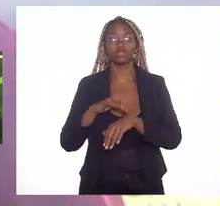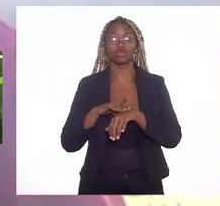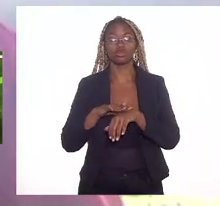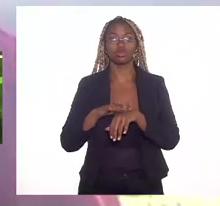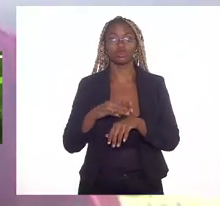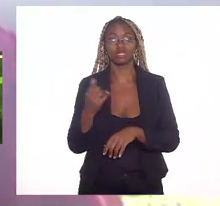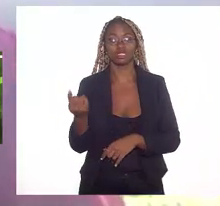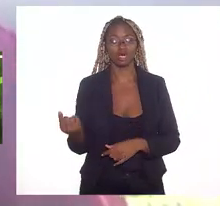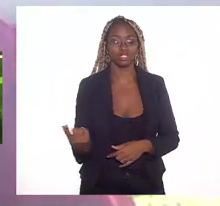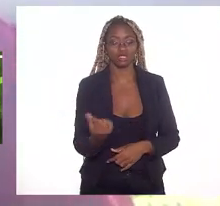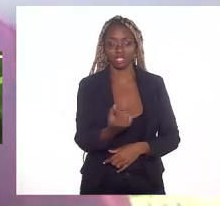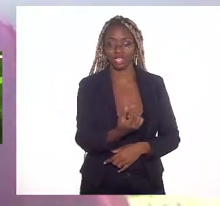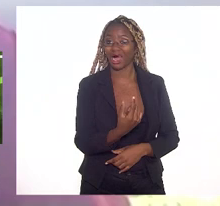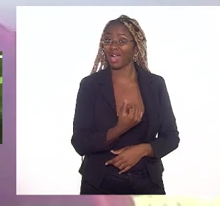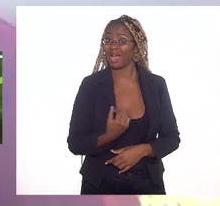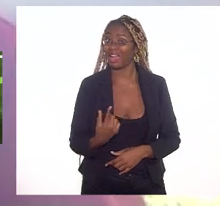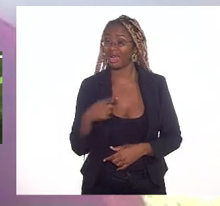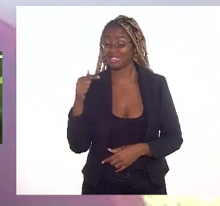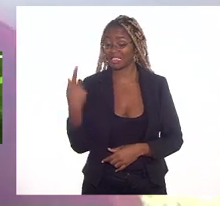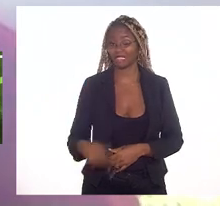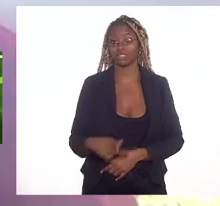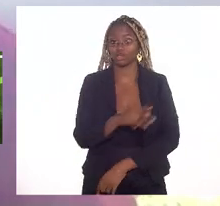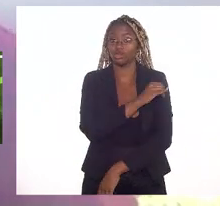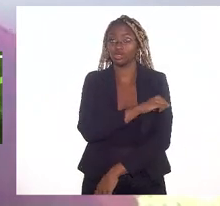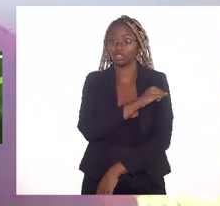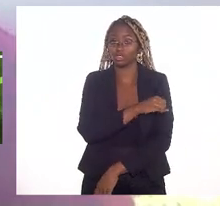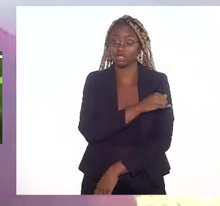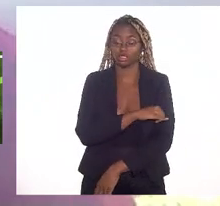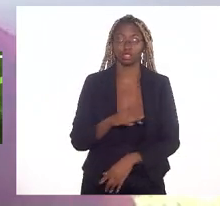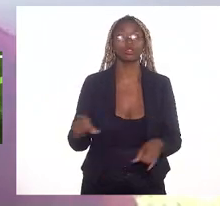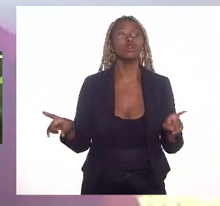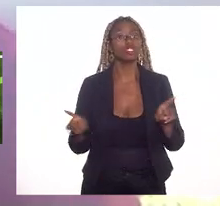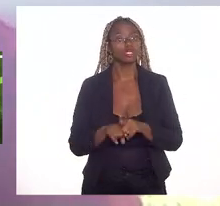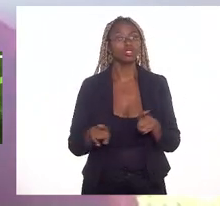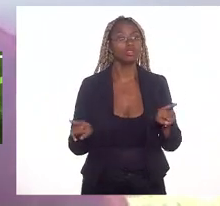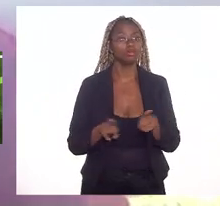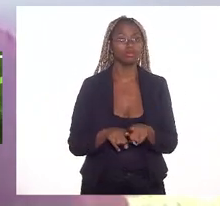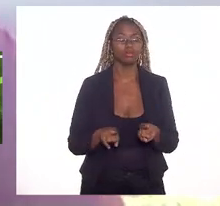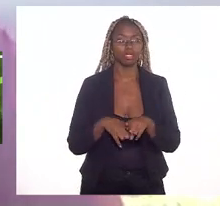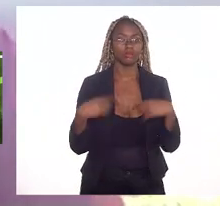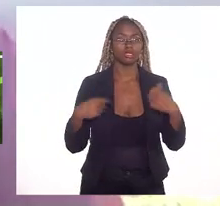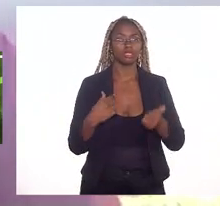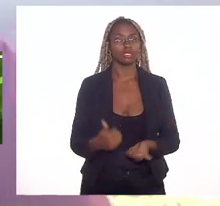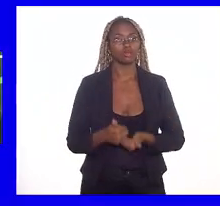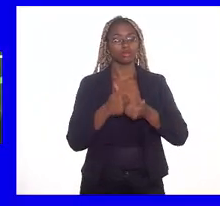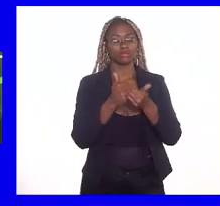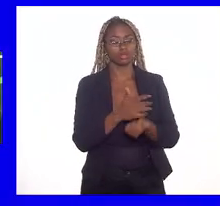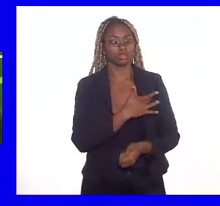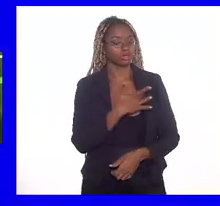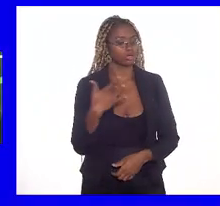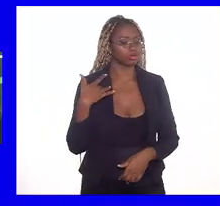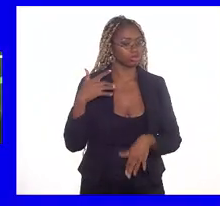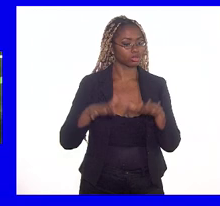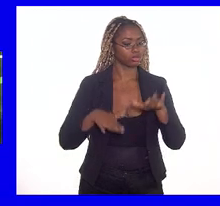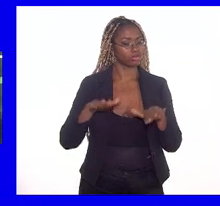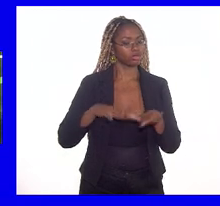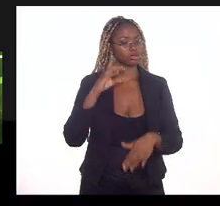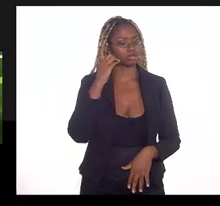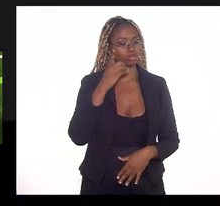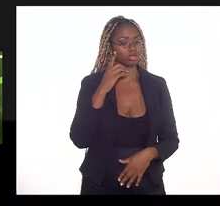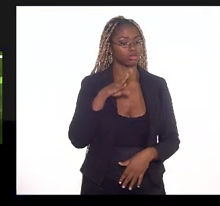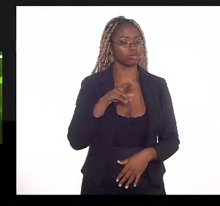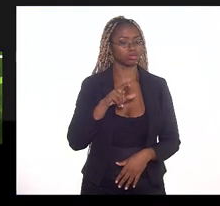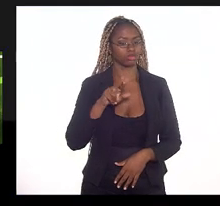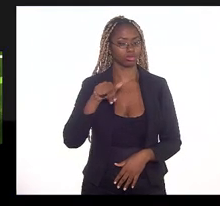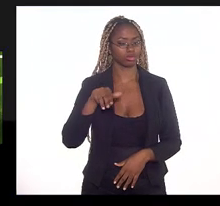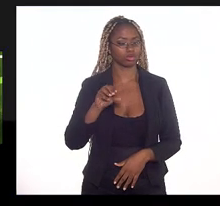do Rio de Janeiro. A gente precisa de apoio não só para a saúde, talvez o deputado Bruno possa falar um pouco mais disso, a